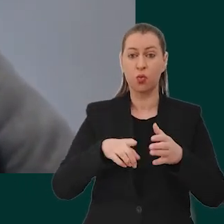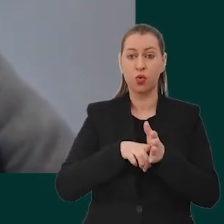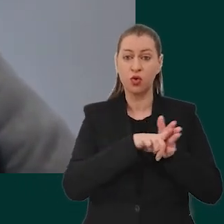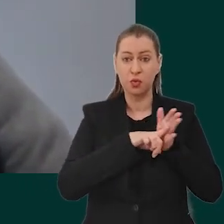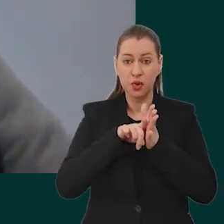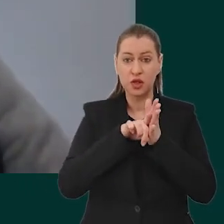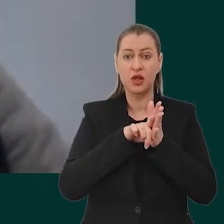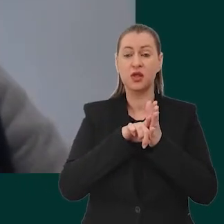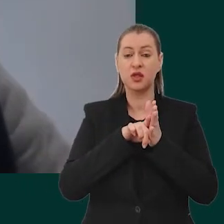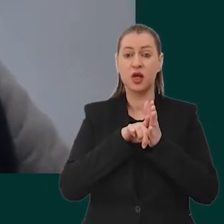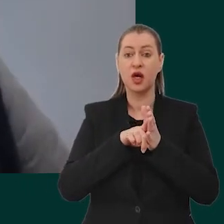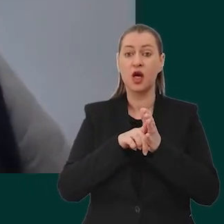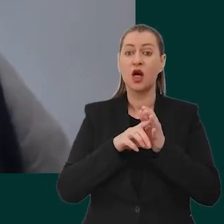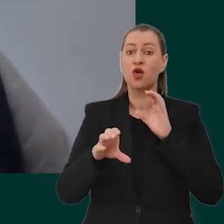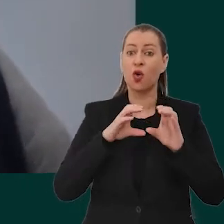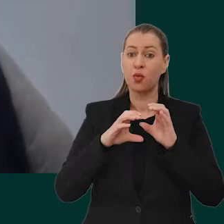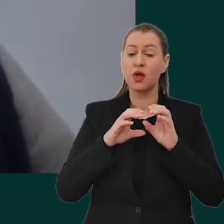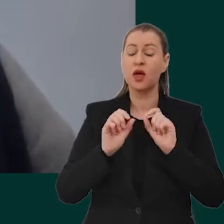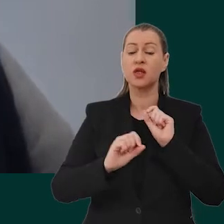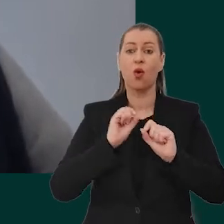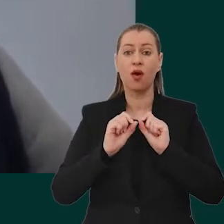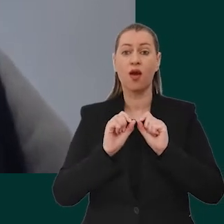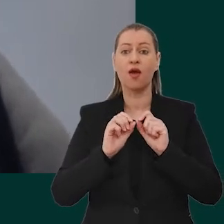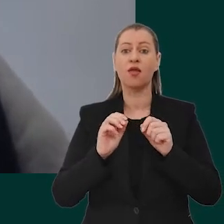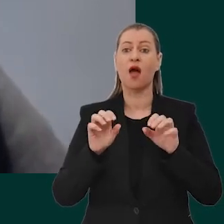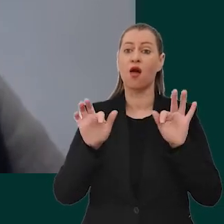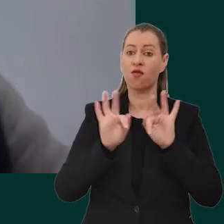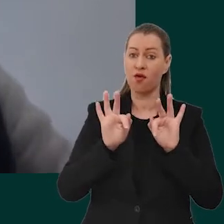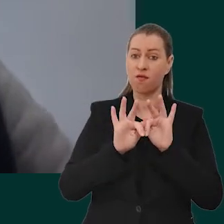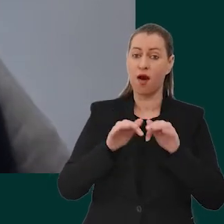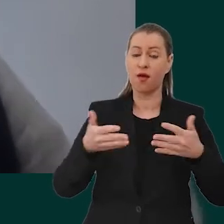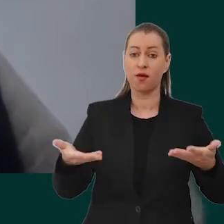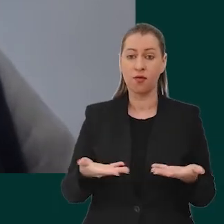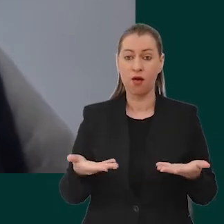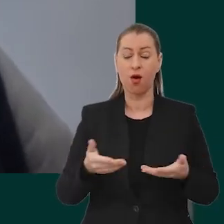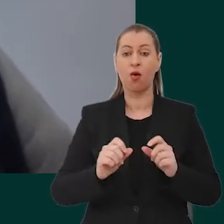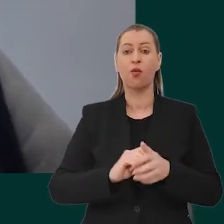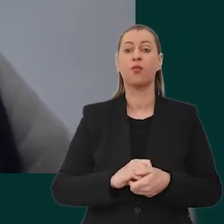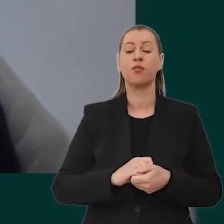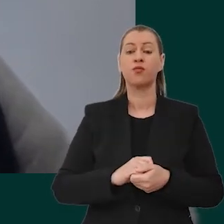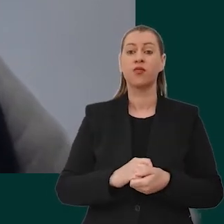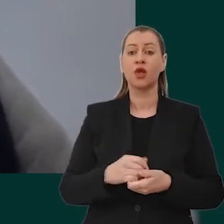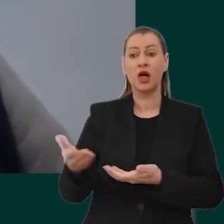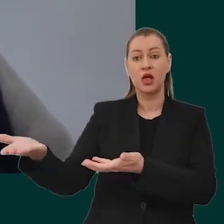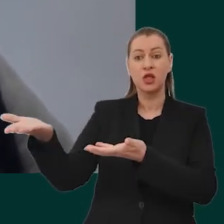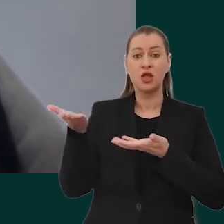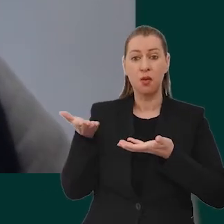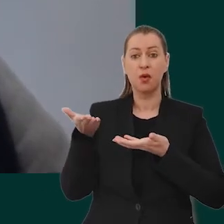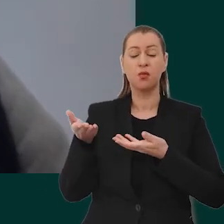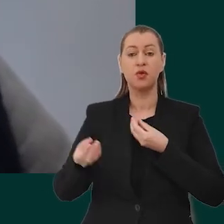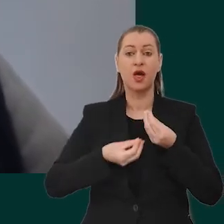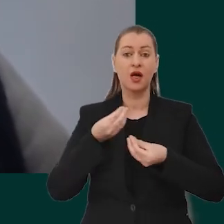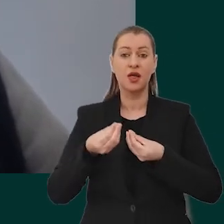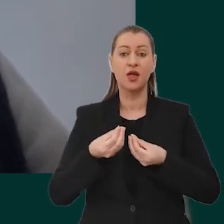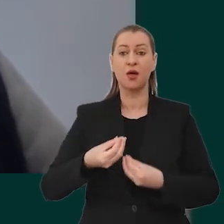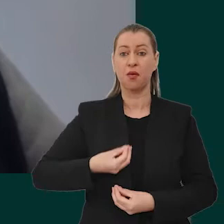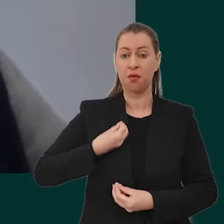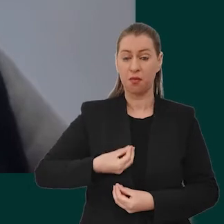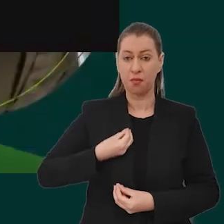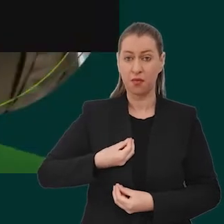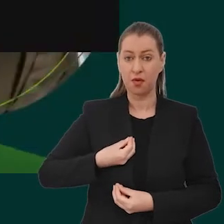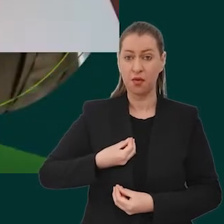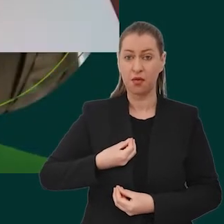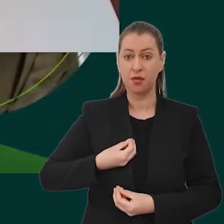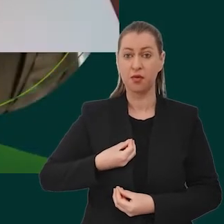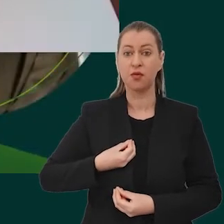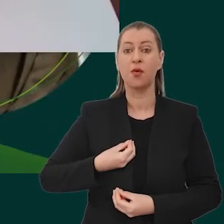da Fevale. Então, neste momento, chamamos aqui para nos agraciar com a sua presença e seu conhecimento,